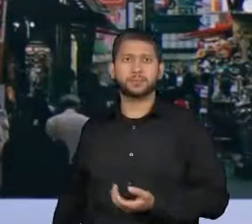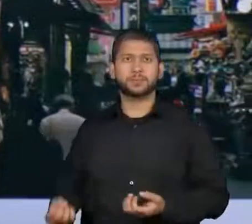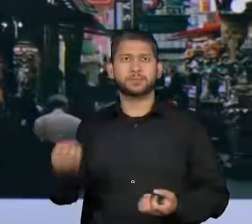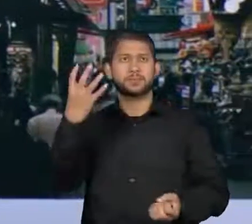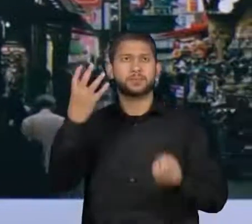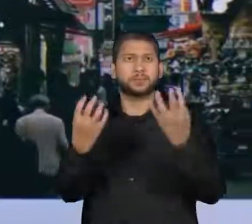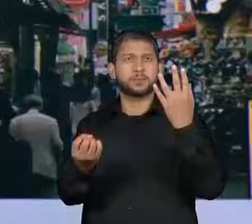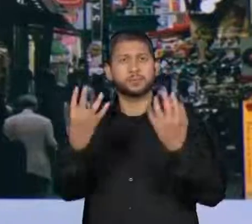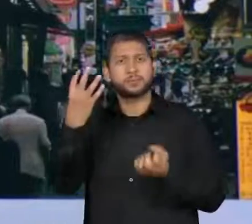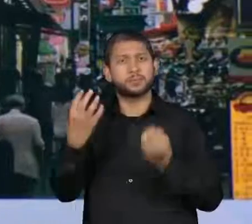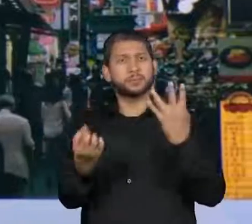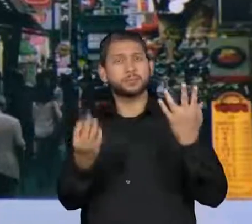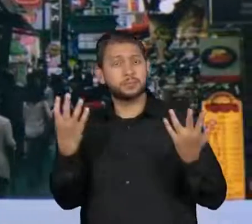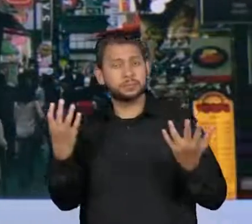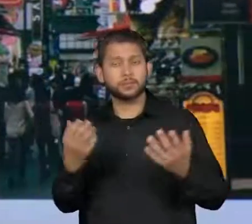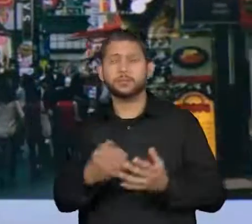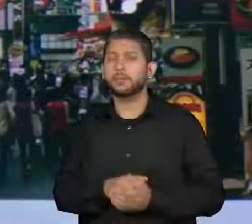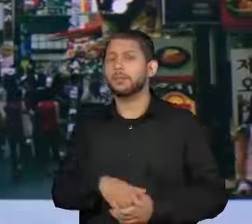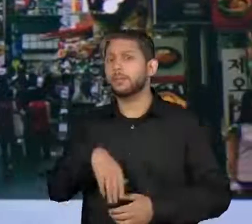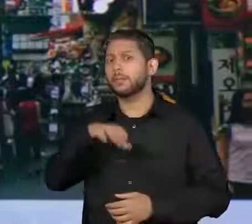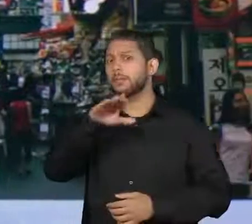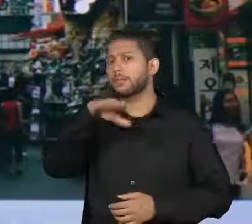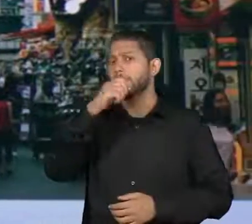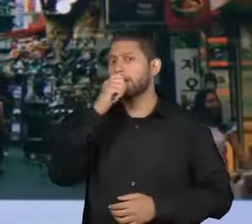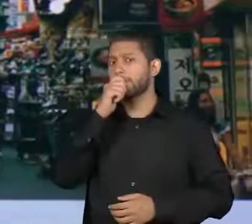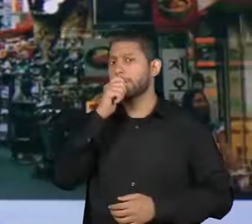E por falar em luzes, Pro, sabe,